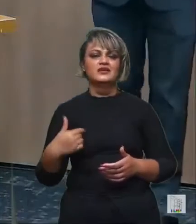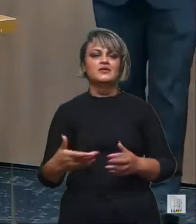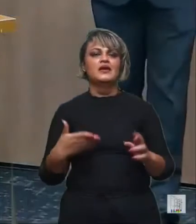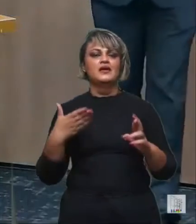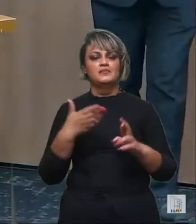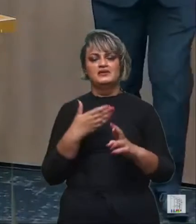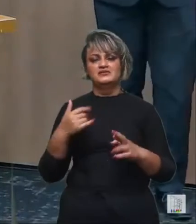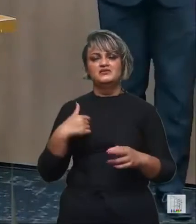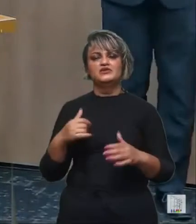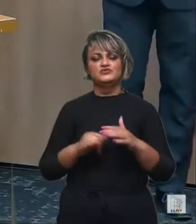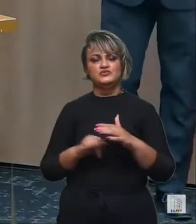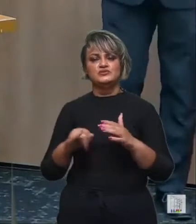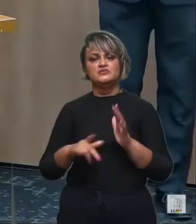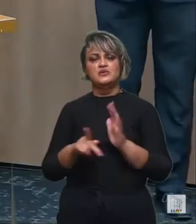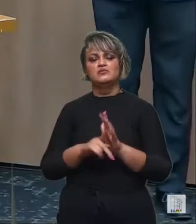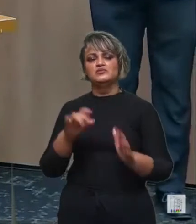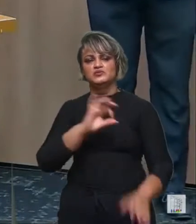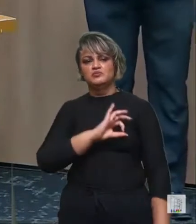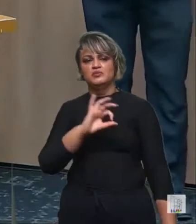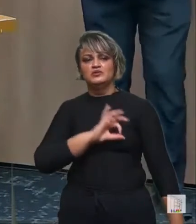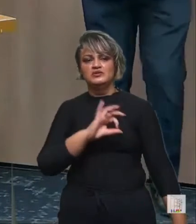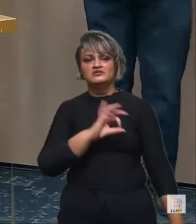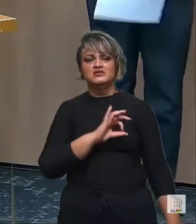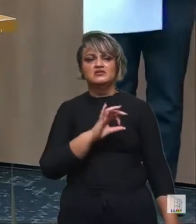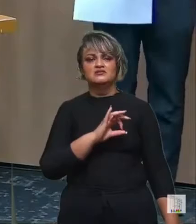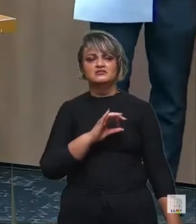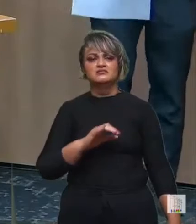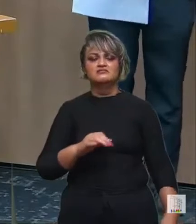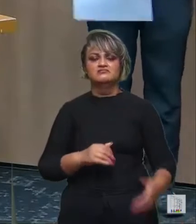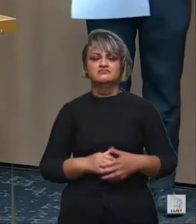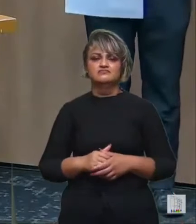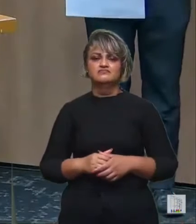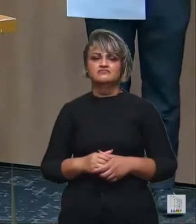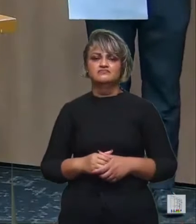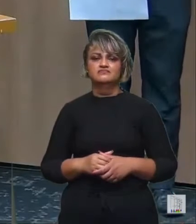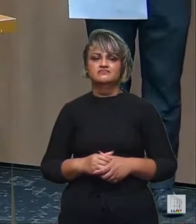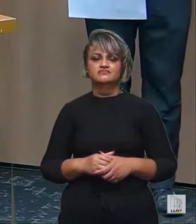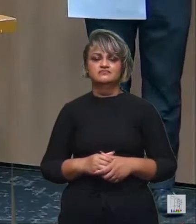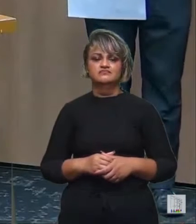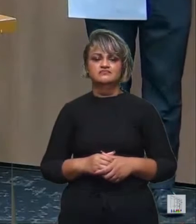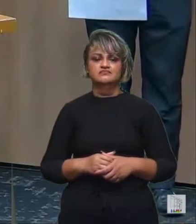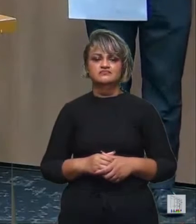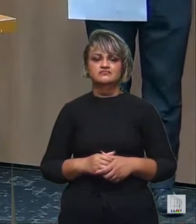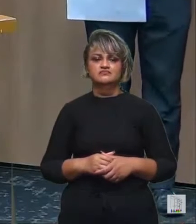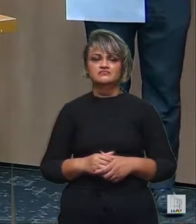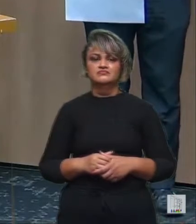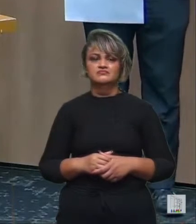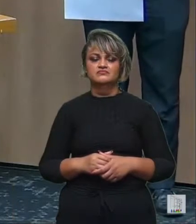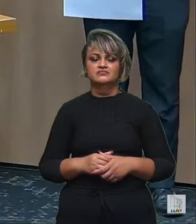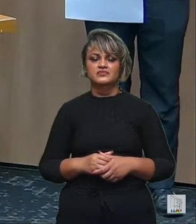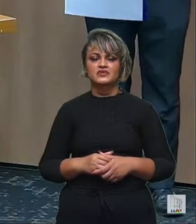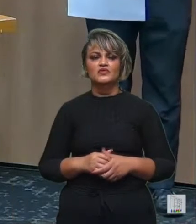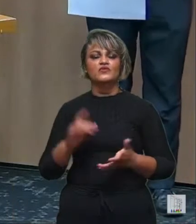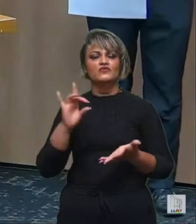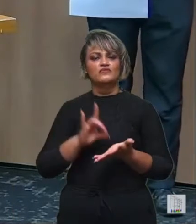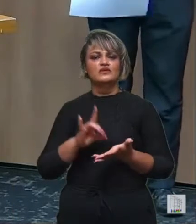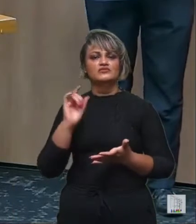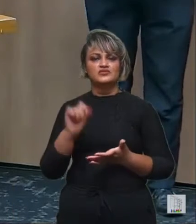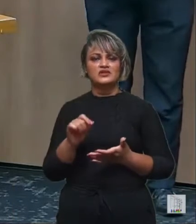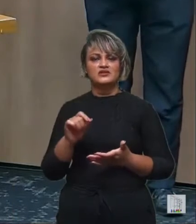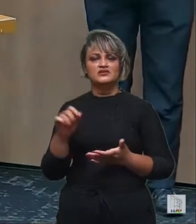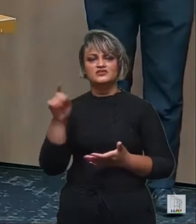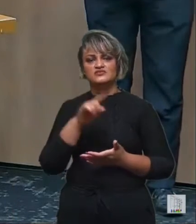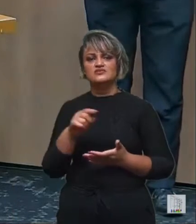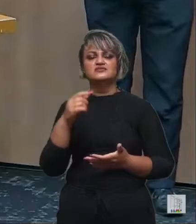dirijo e do meu país, a quem dei conta à minha ministra, que nós dependemos da Ministra da Justiça, do facto de Vossa